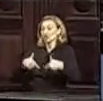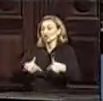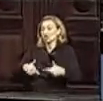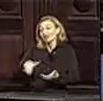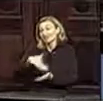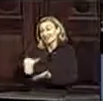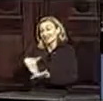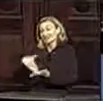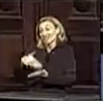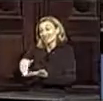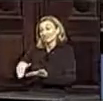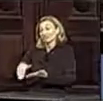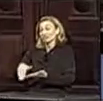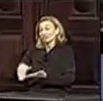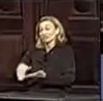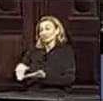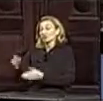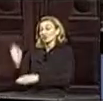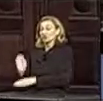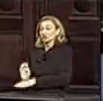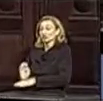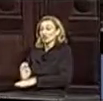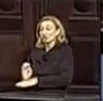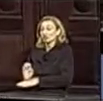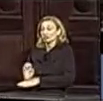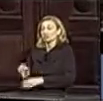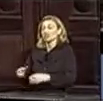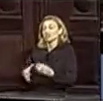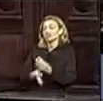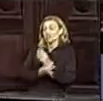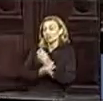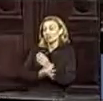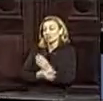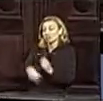secretário de Estado de Segurança Pública, de modo a que o governo